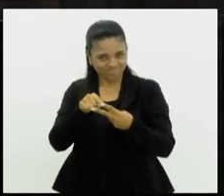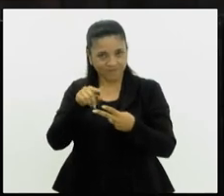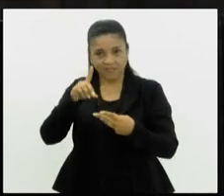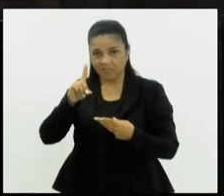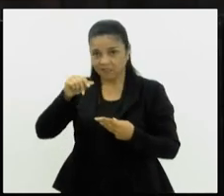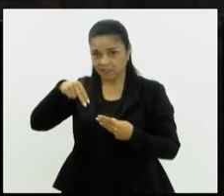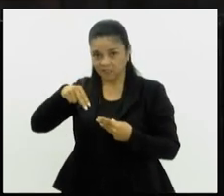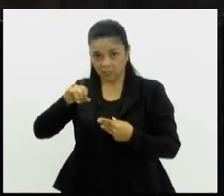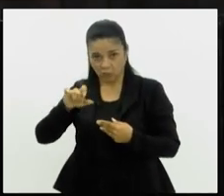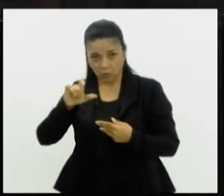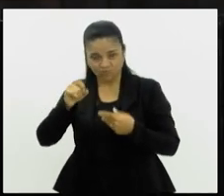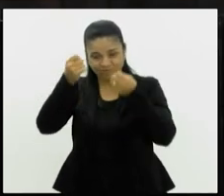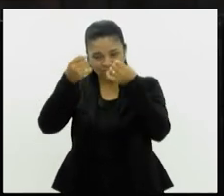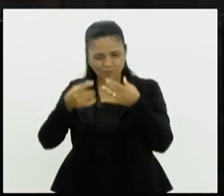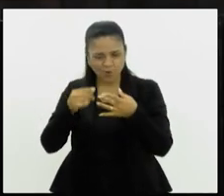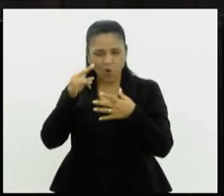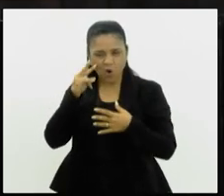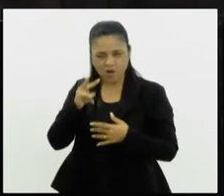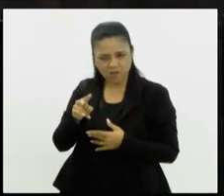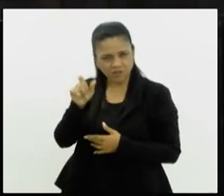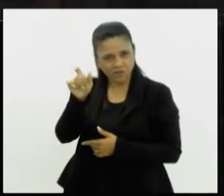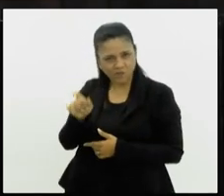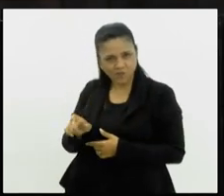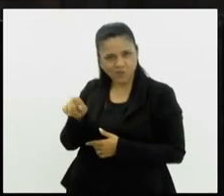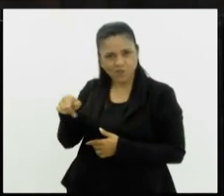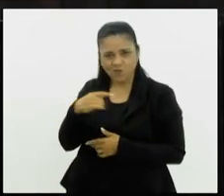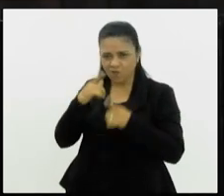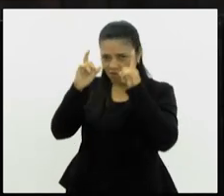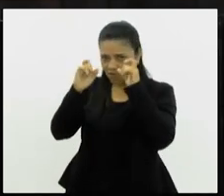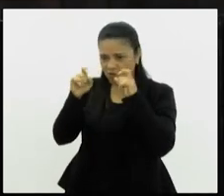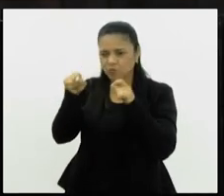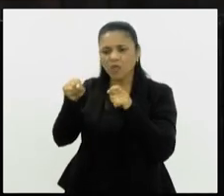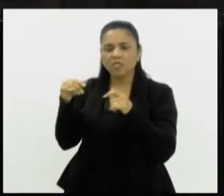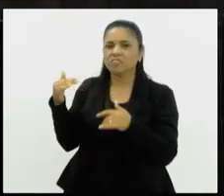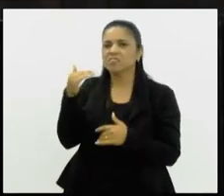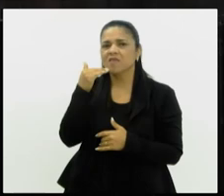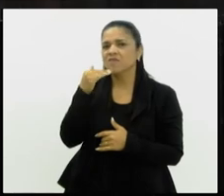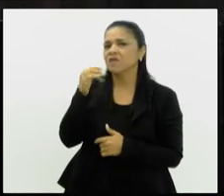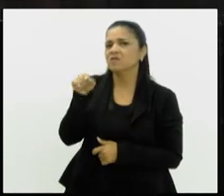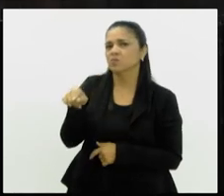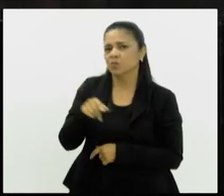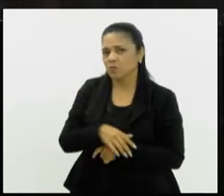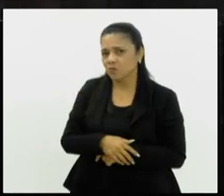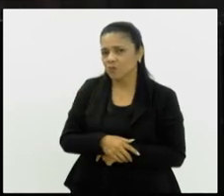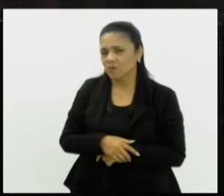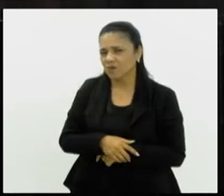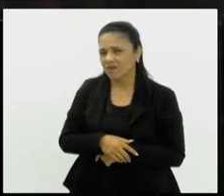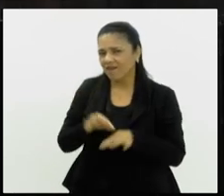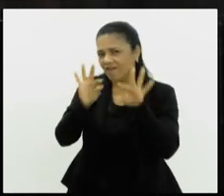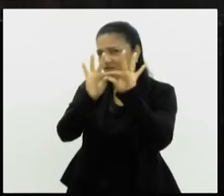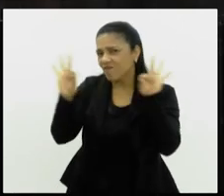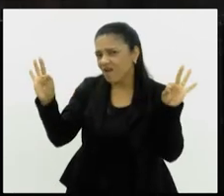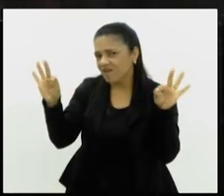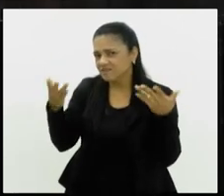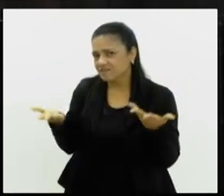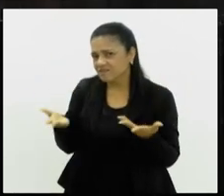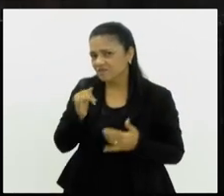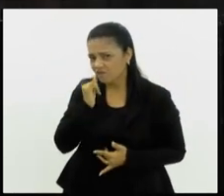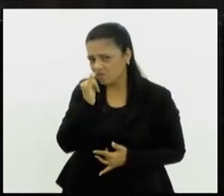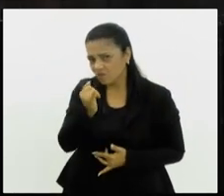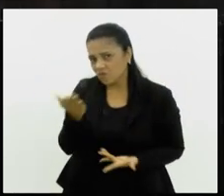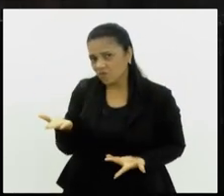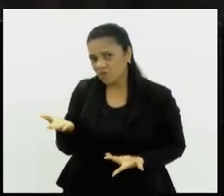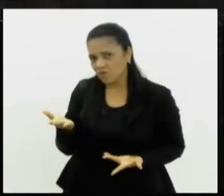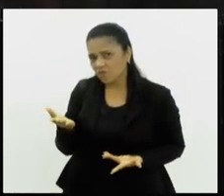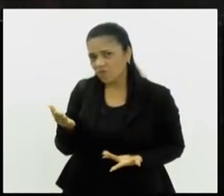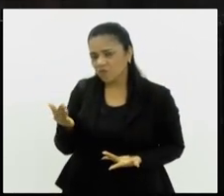Maju, qual é o defeito dela? Esta é a frase que esse rapaz disse. Qual é o